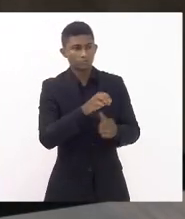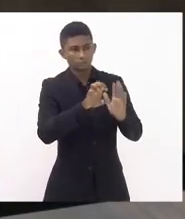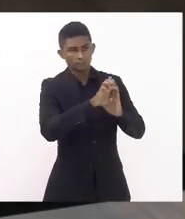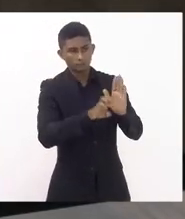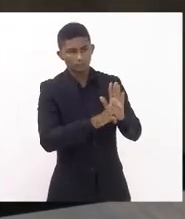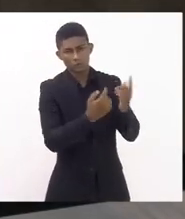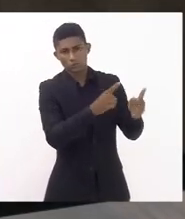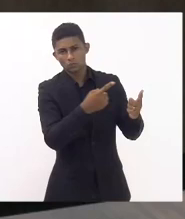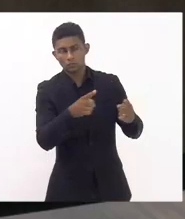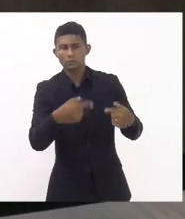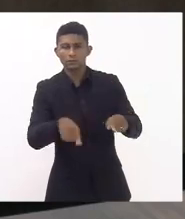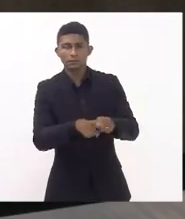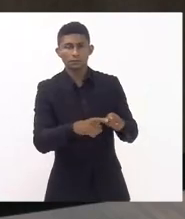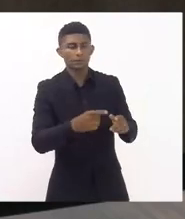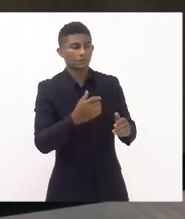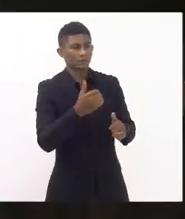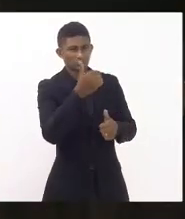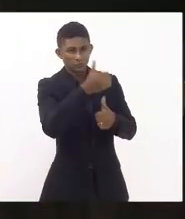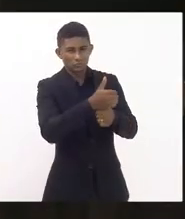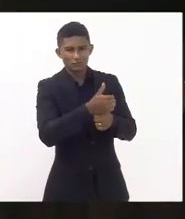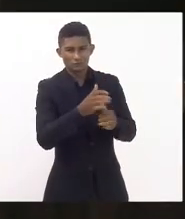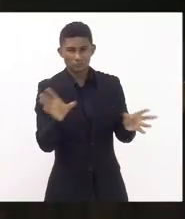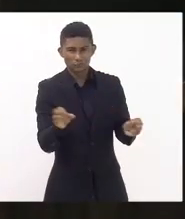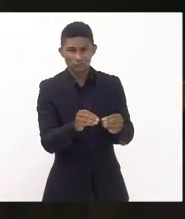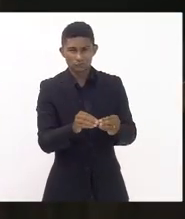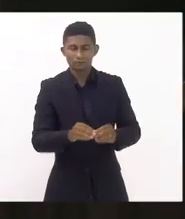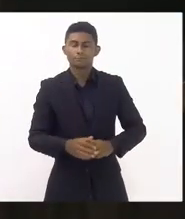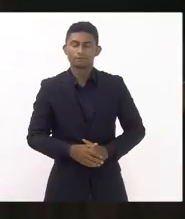por substitutivo.